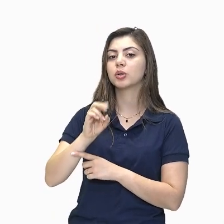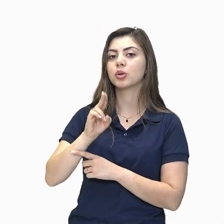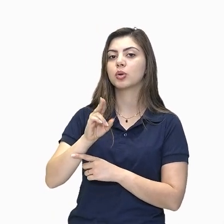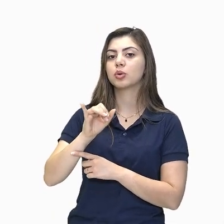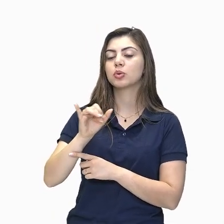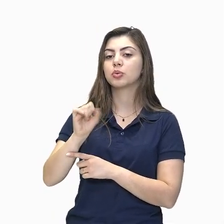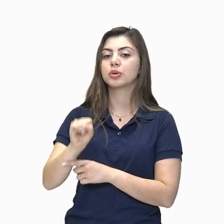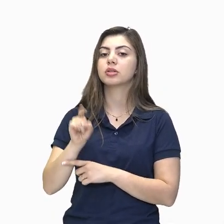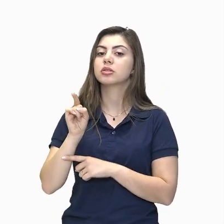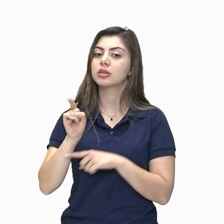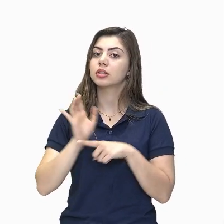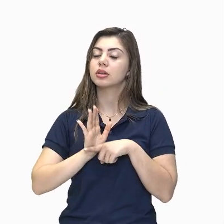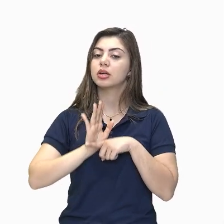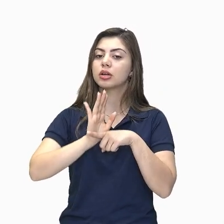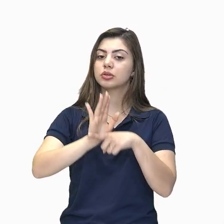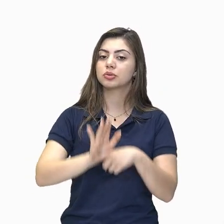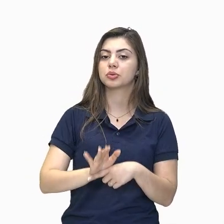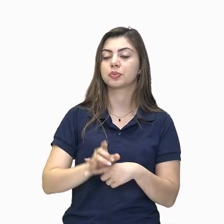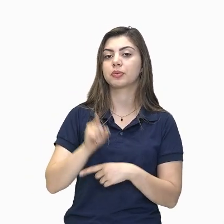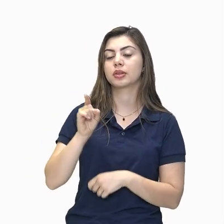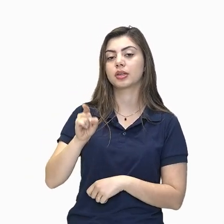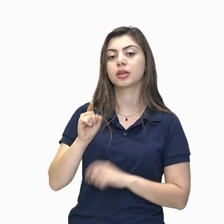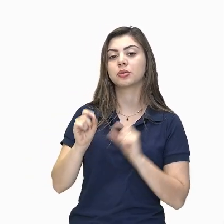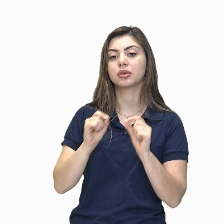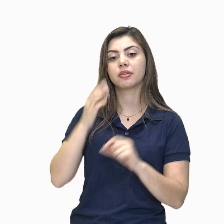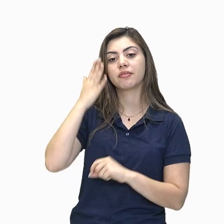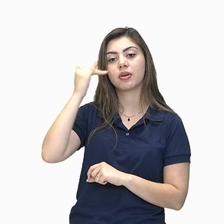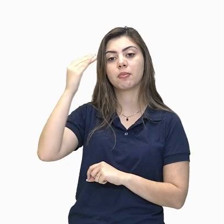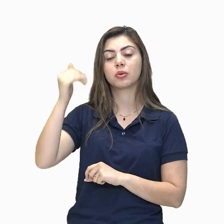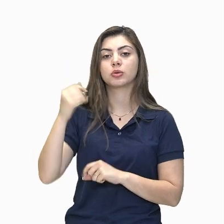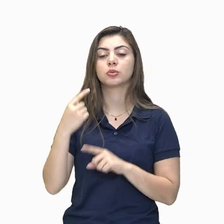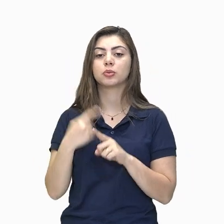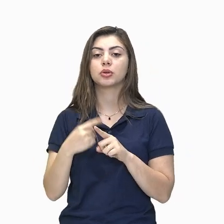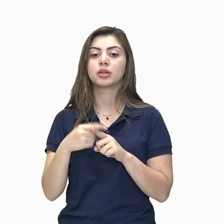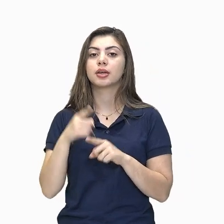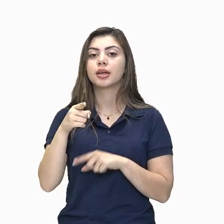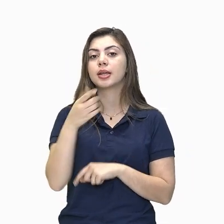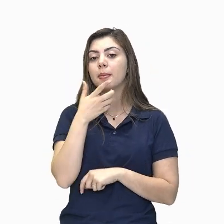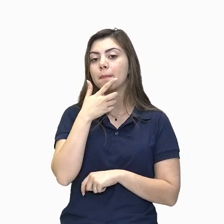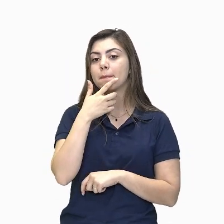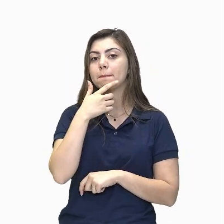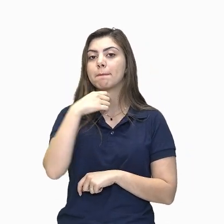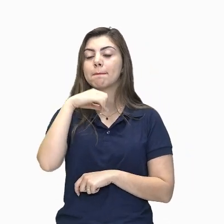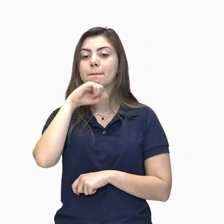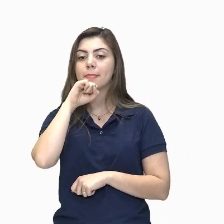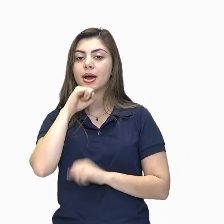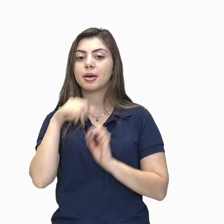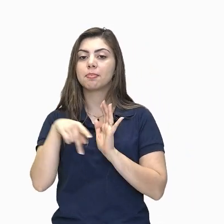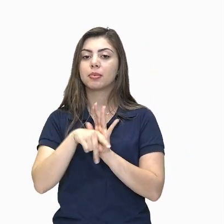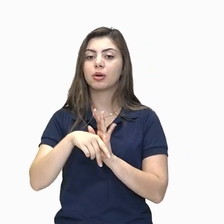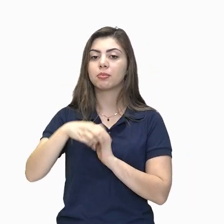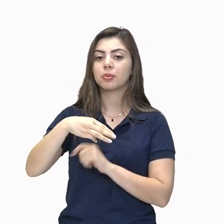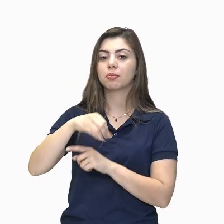dele? Bom, ele é conhecido como o pai da microbiologia, pois ele foi o primeiro a mostrar com